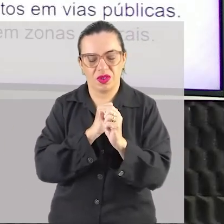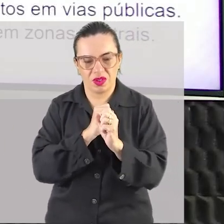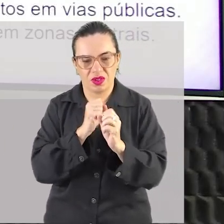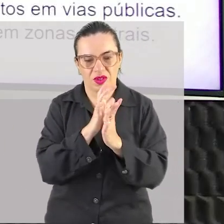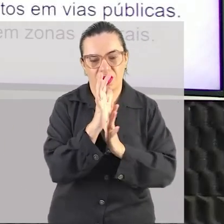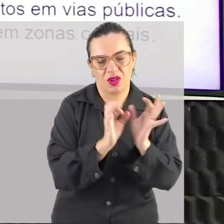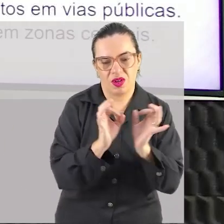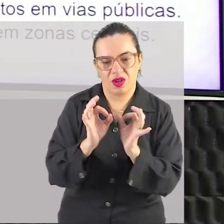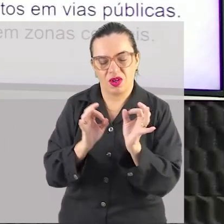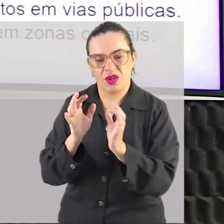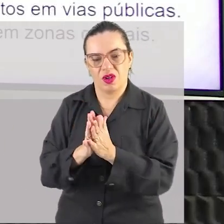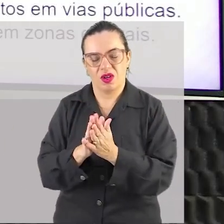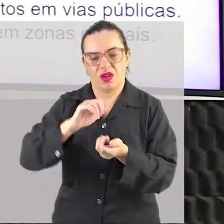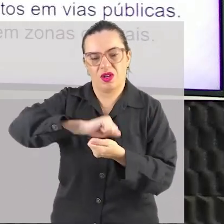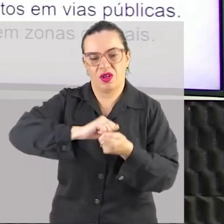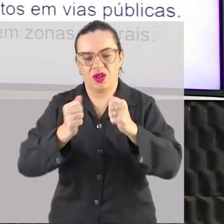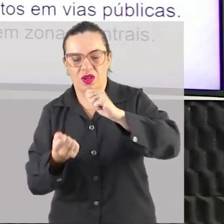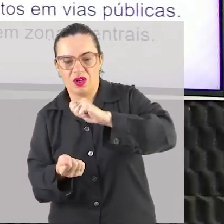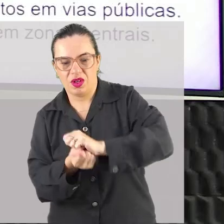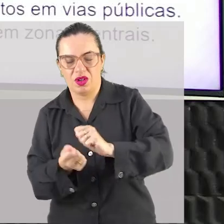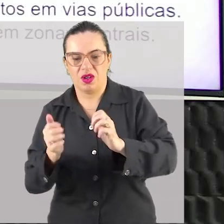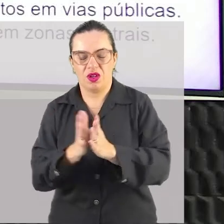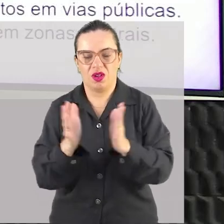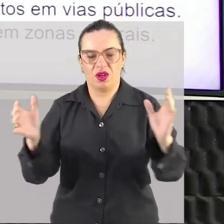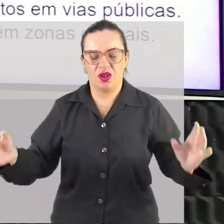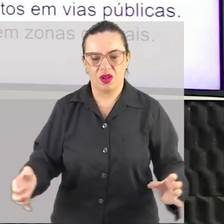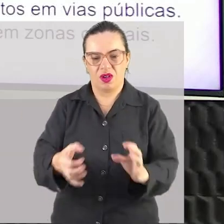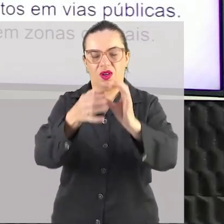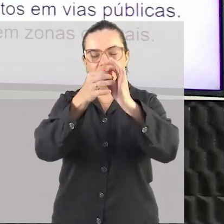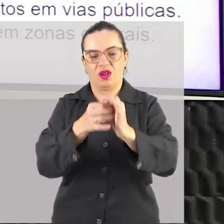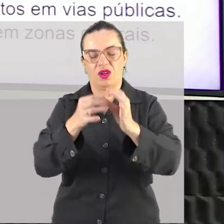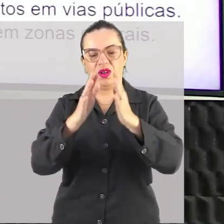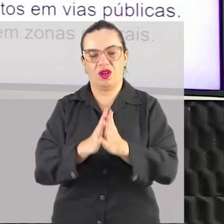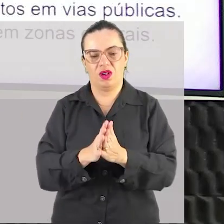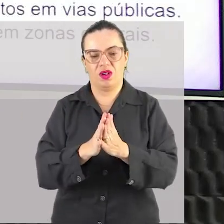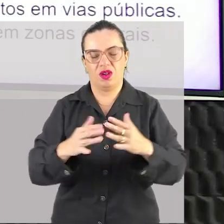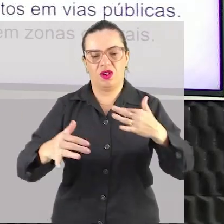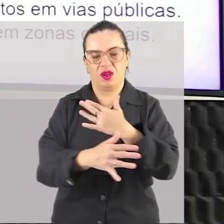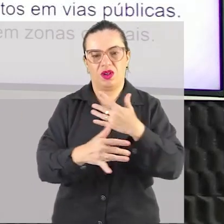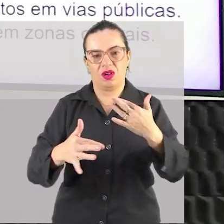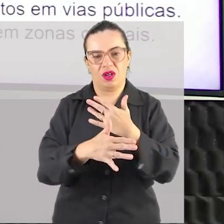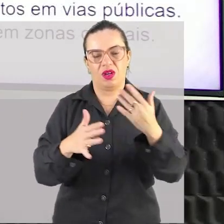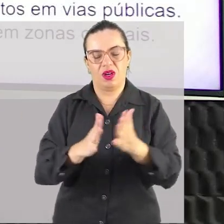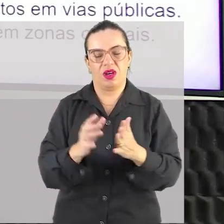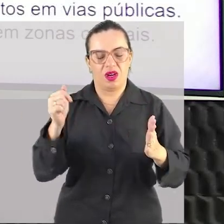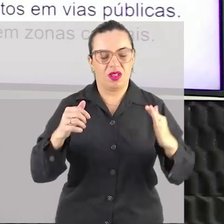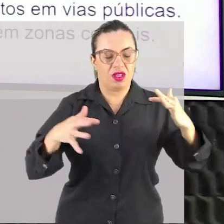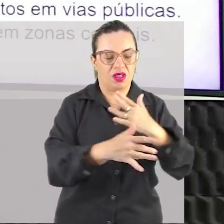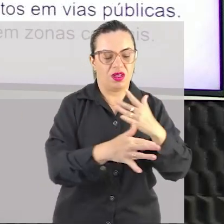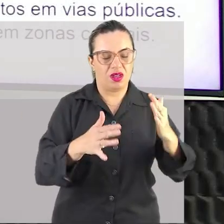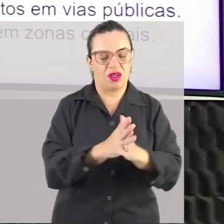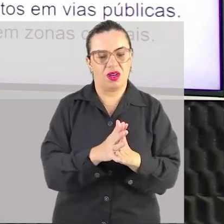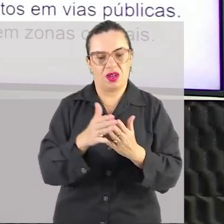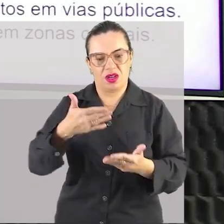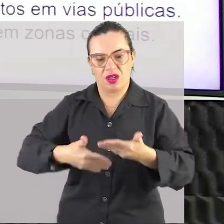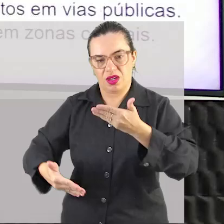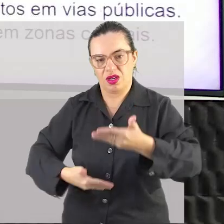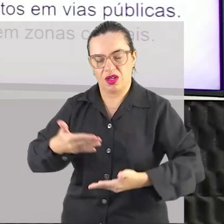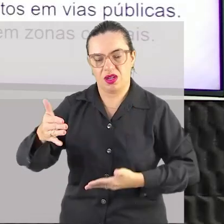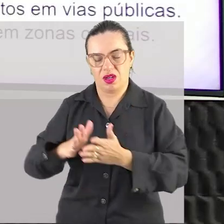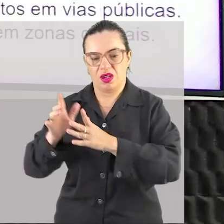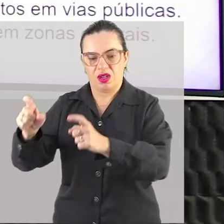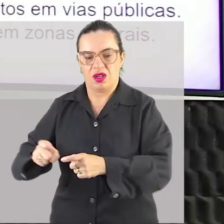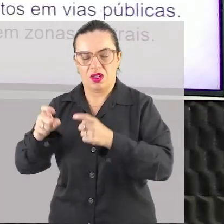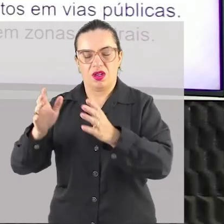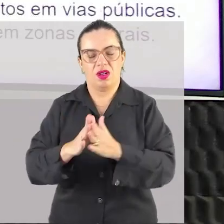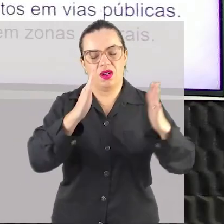ordenada integrada e articulada da cidade a cidade precisa conversar com o seu campo a idade precisa conversar com sua